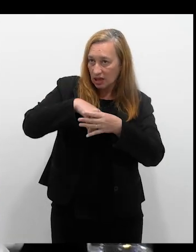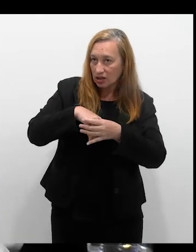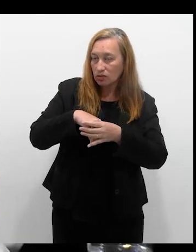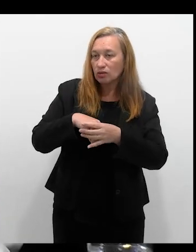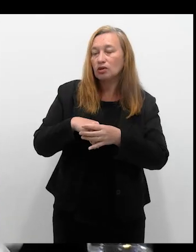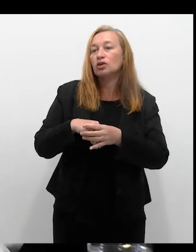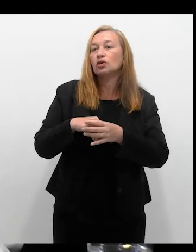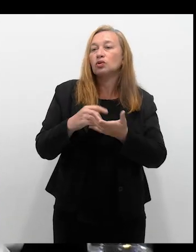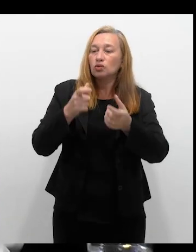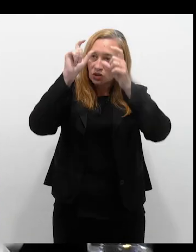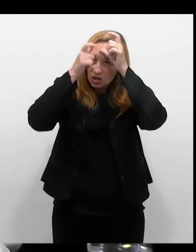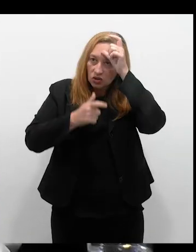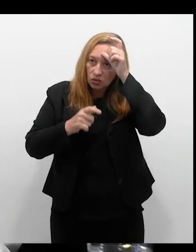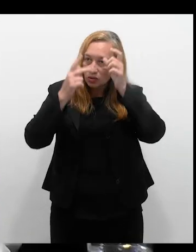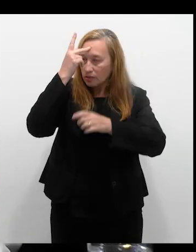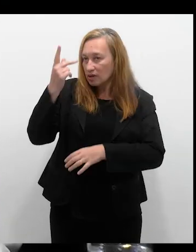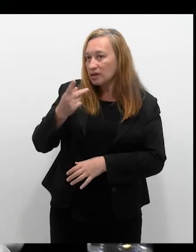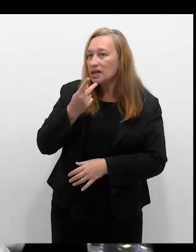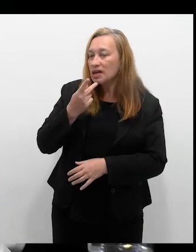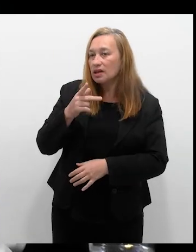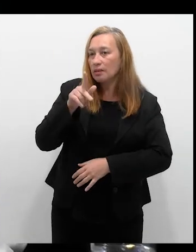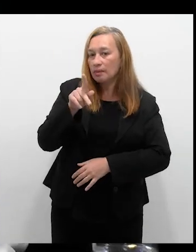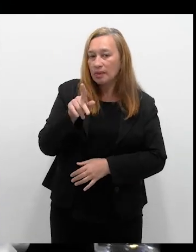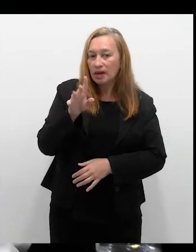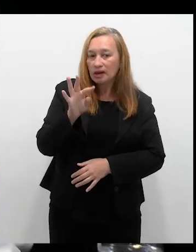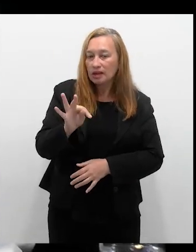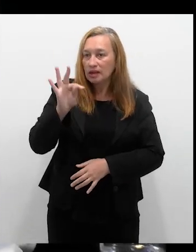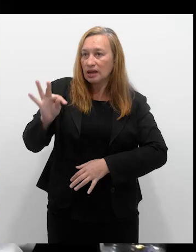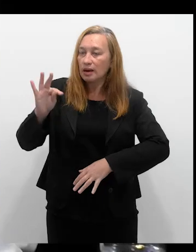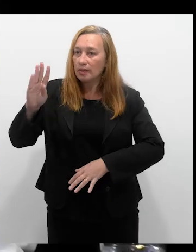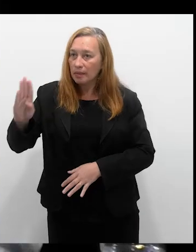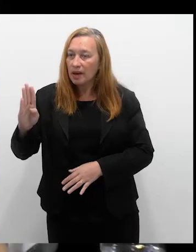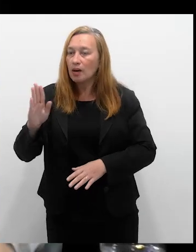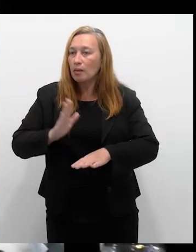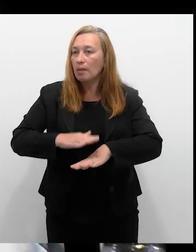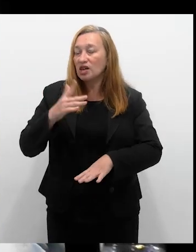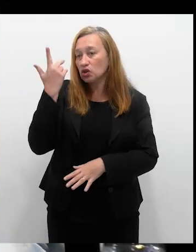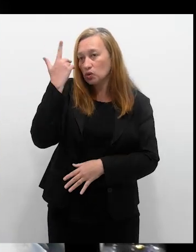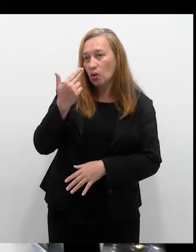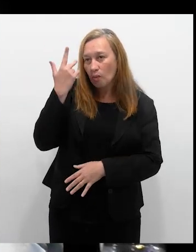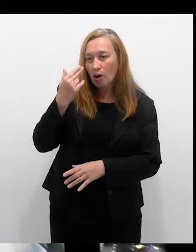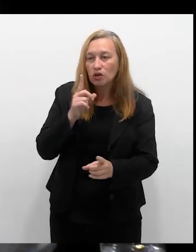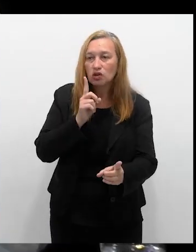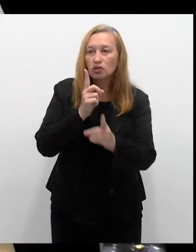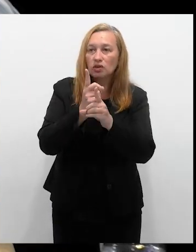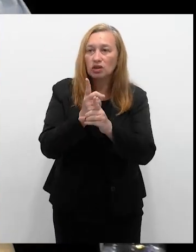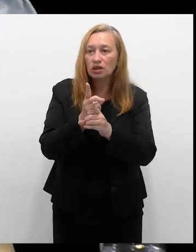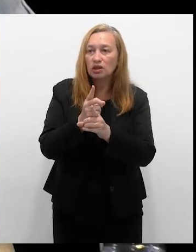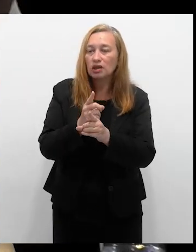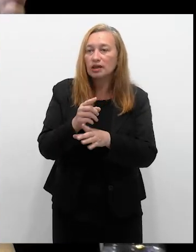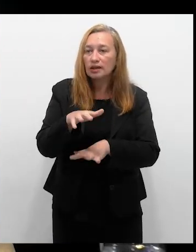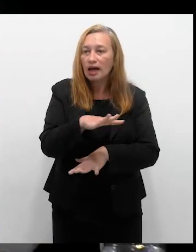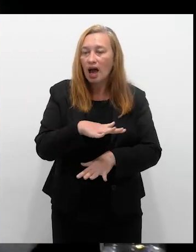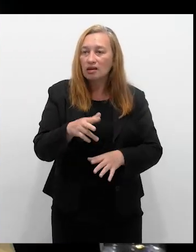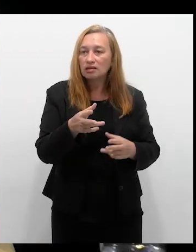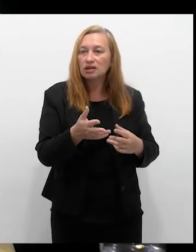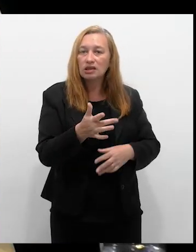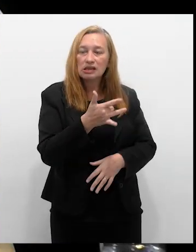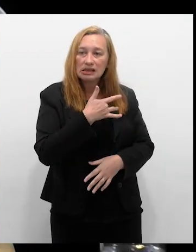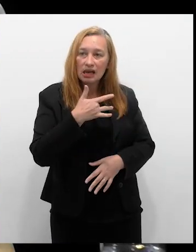da personalidade, o TPB talvez seja o mais comum de se encontrar, tanto nos ambulatórios de